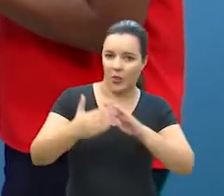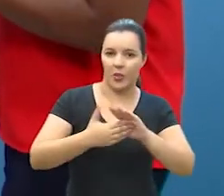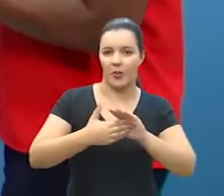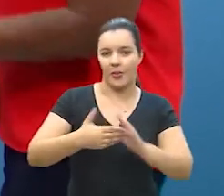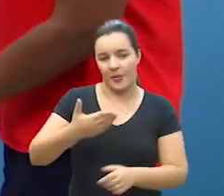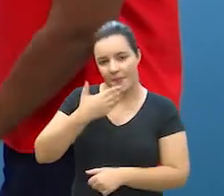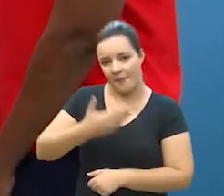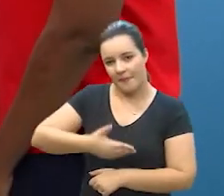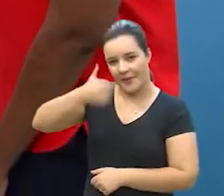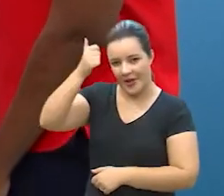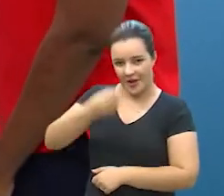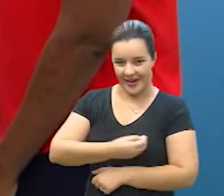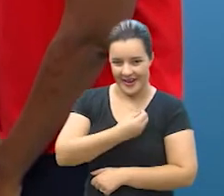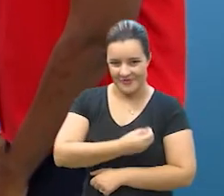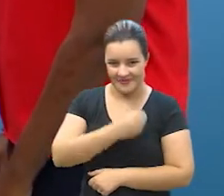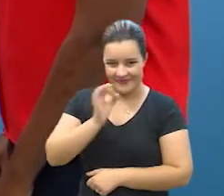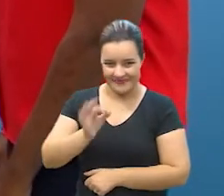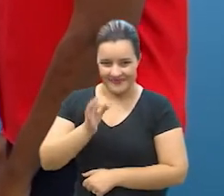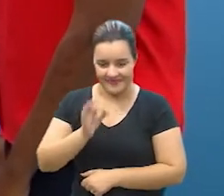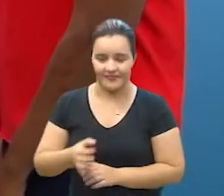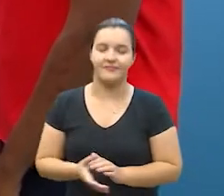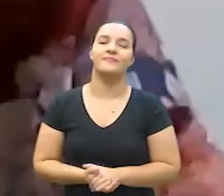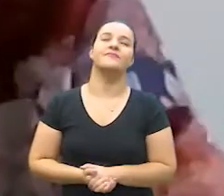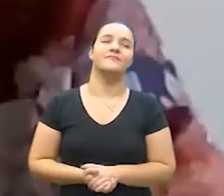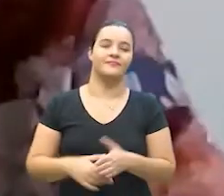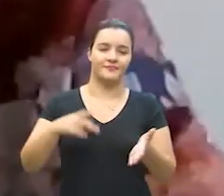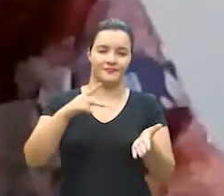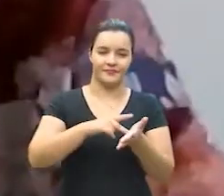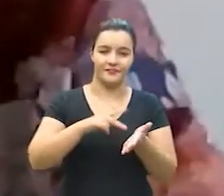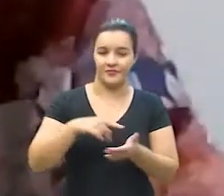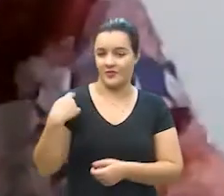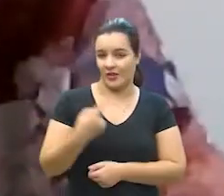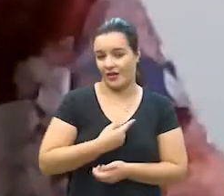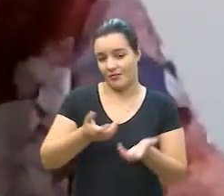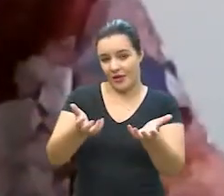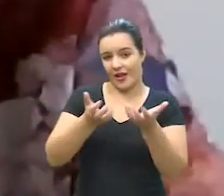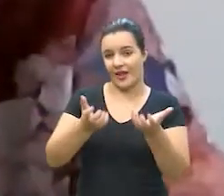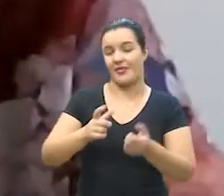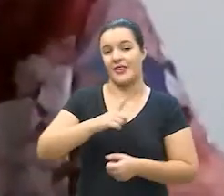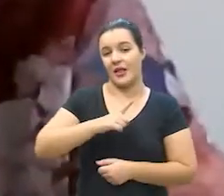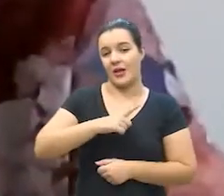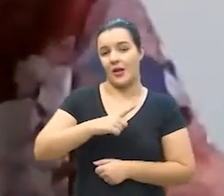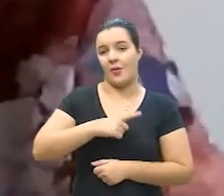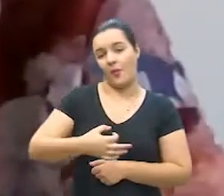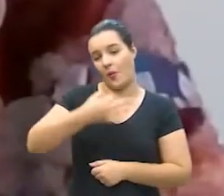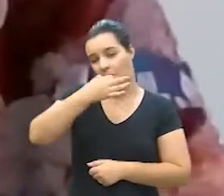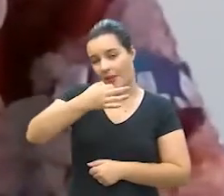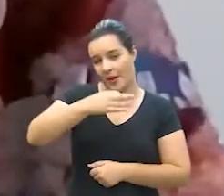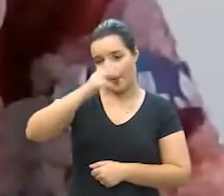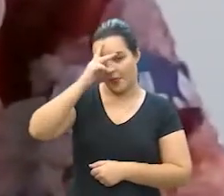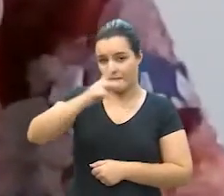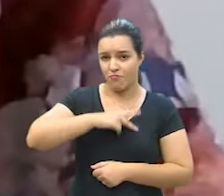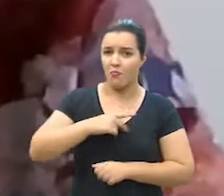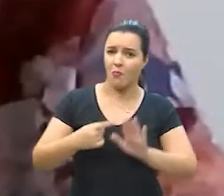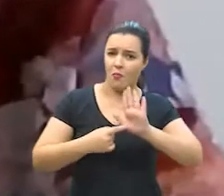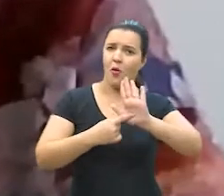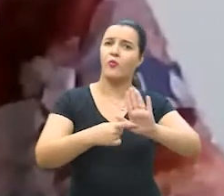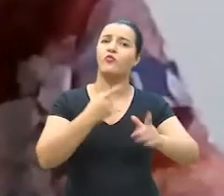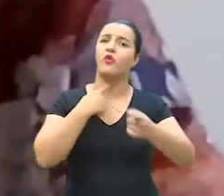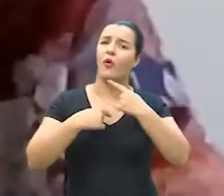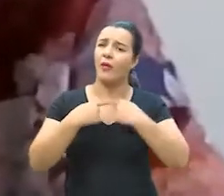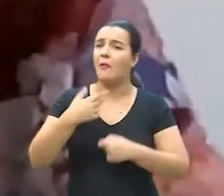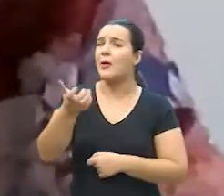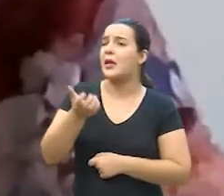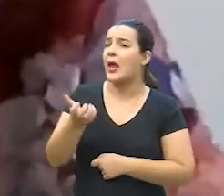na vida deles. Sem dúvida, e a gente quer que eles tenham opinião, que eles expressem seu desejo,